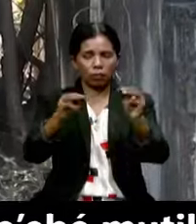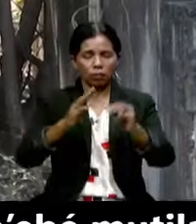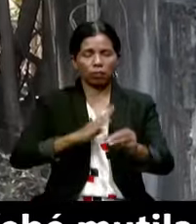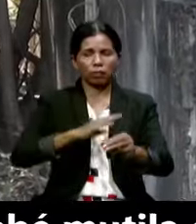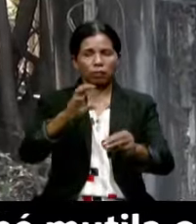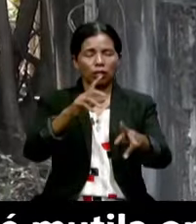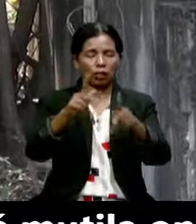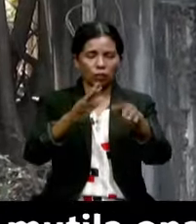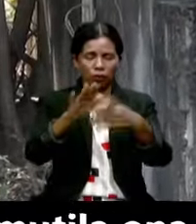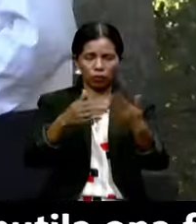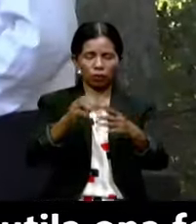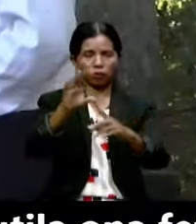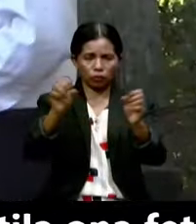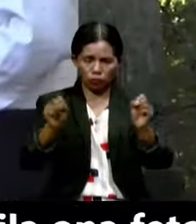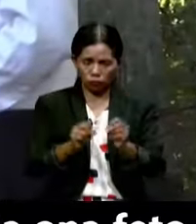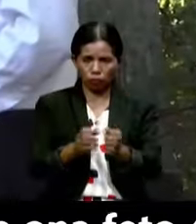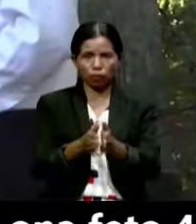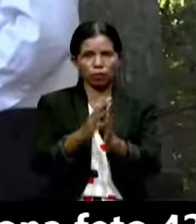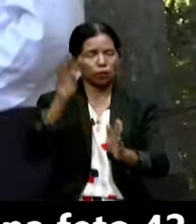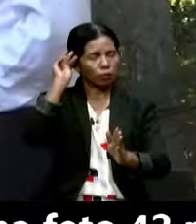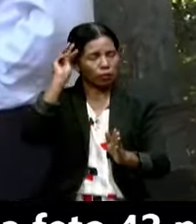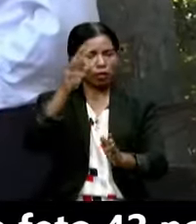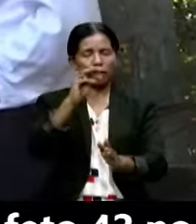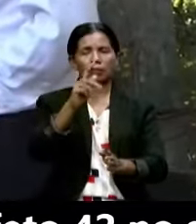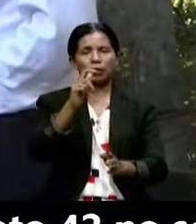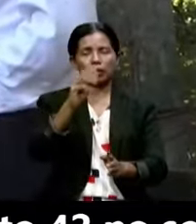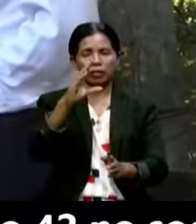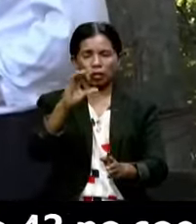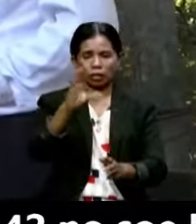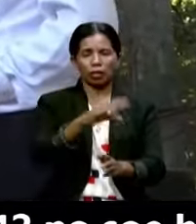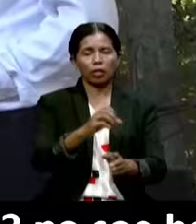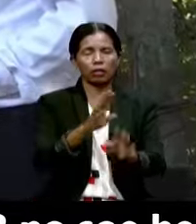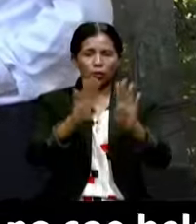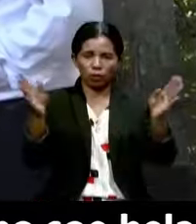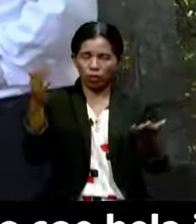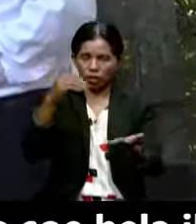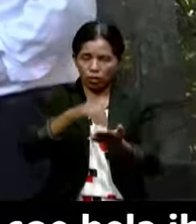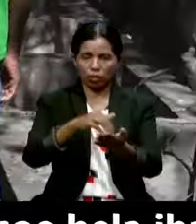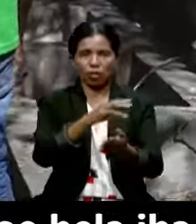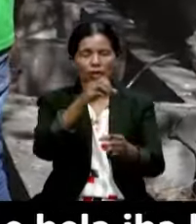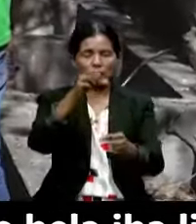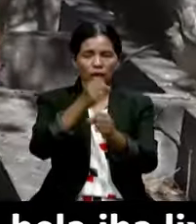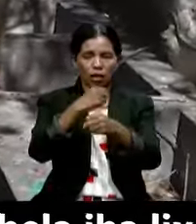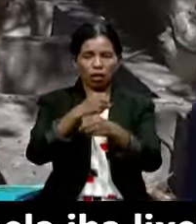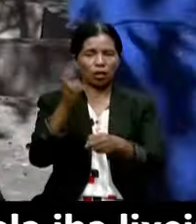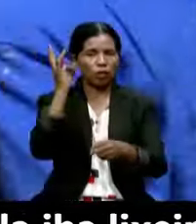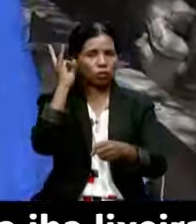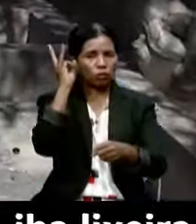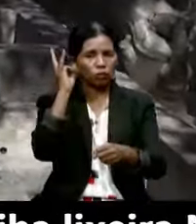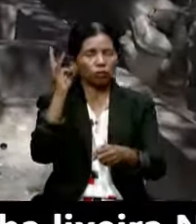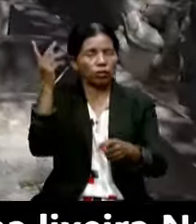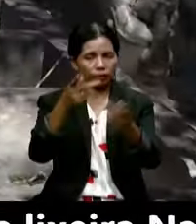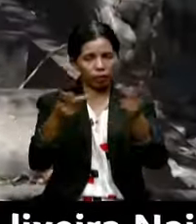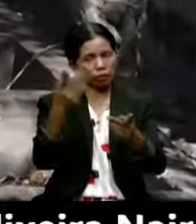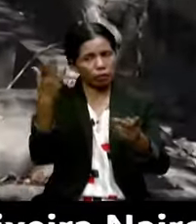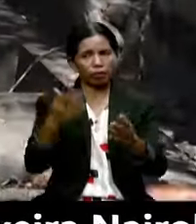comunidade na autoridade local Sira, russo Ministro do Comércio na Indústria, a autoridade fala produção tua e a fazer em referência.